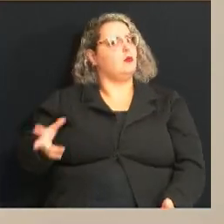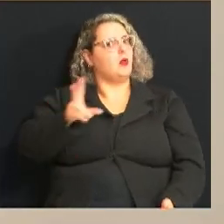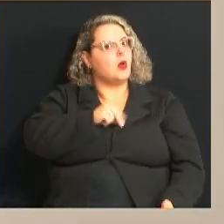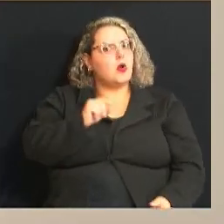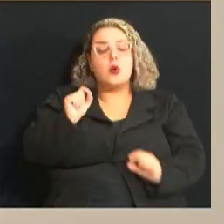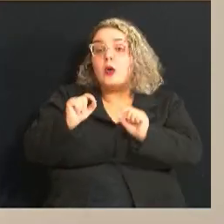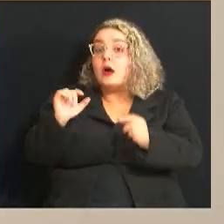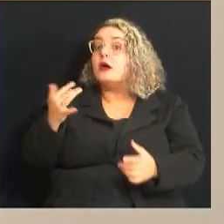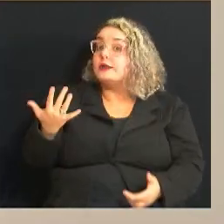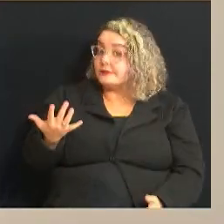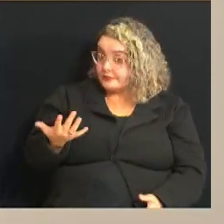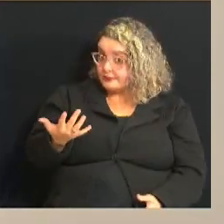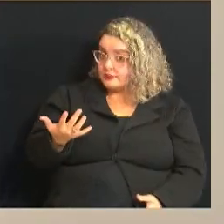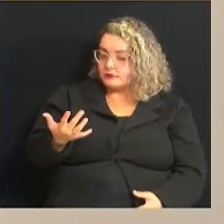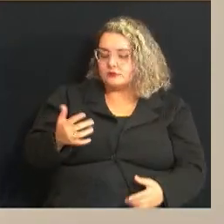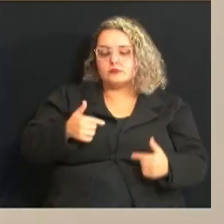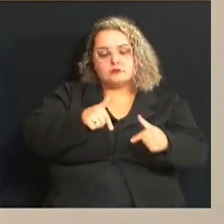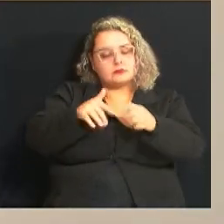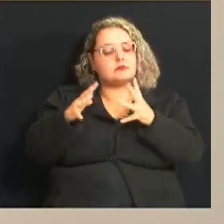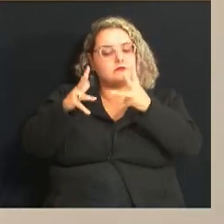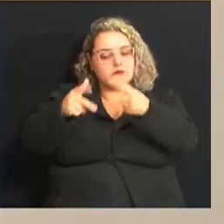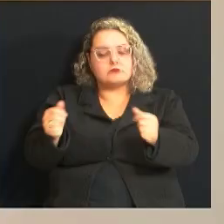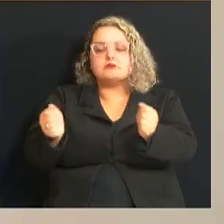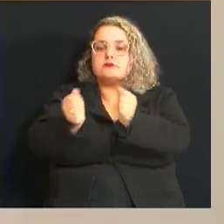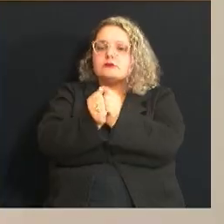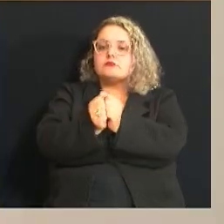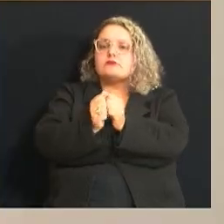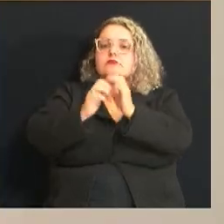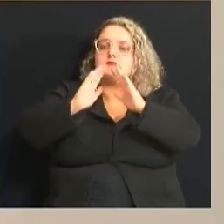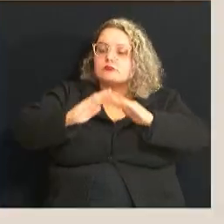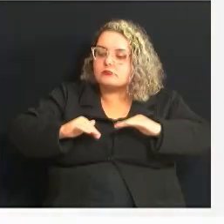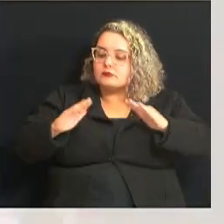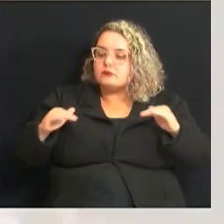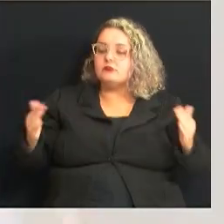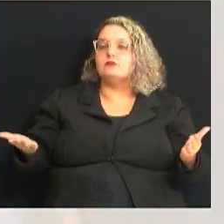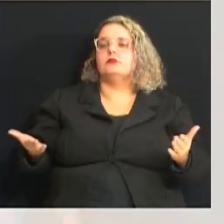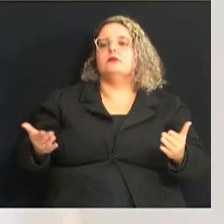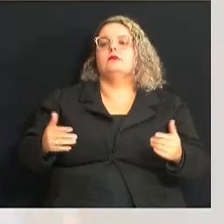a gente trabalha tudo junto, a gente suaviza todos os processos.